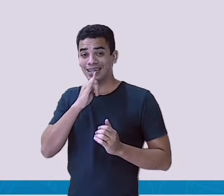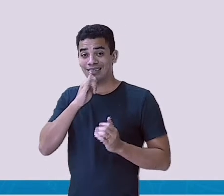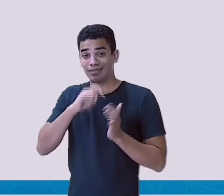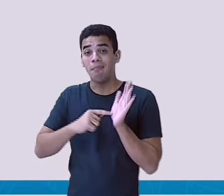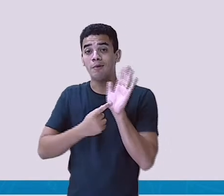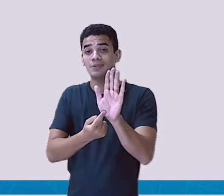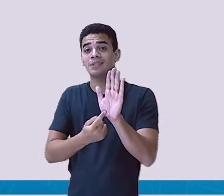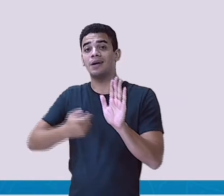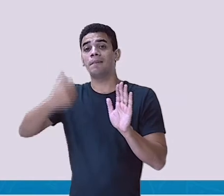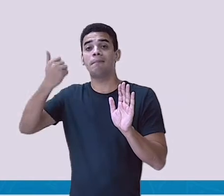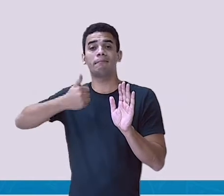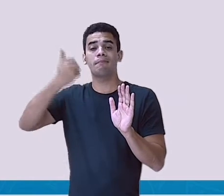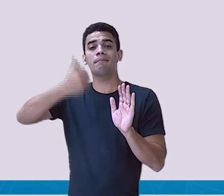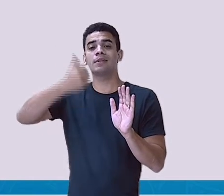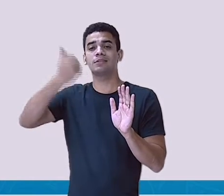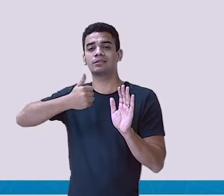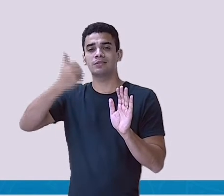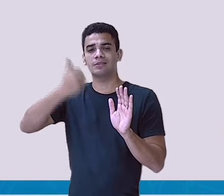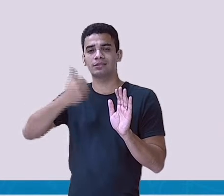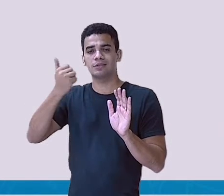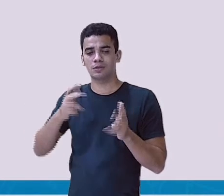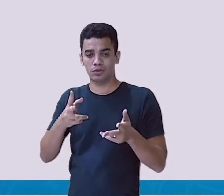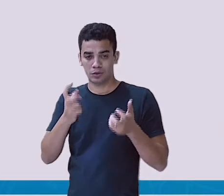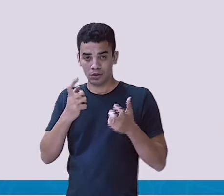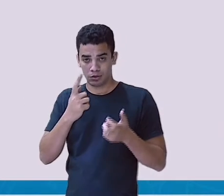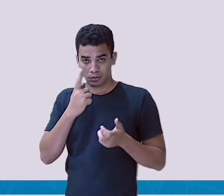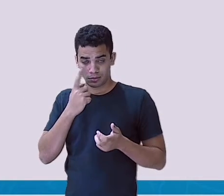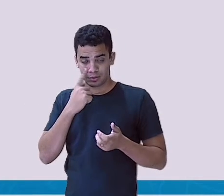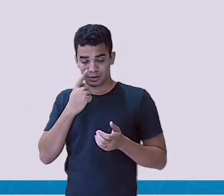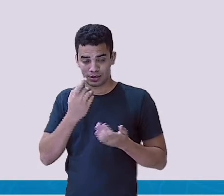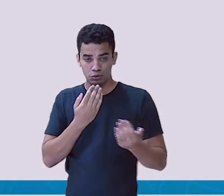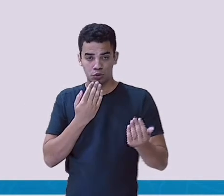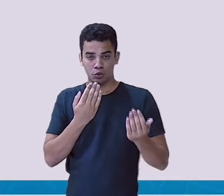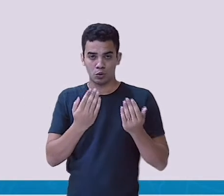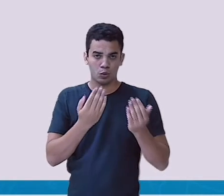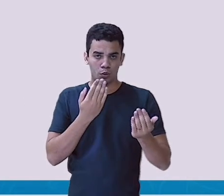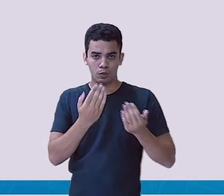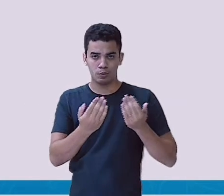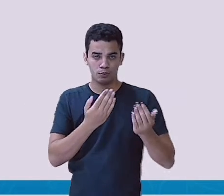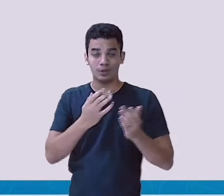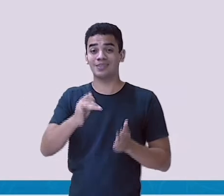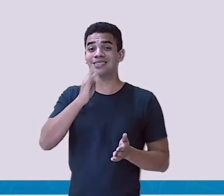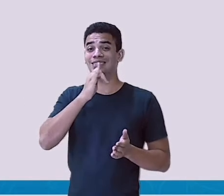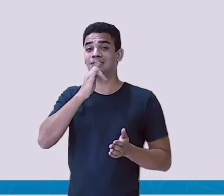Então, vamos lá. Este aqui é congruente devido ao primeiro caso de congruência,